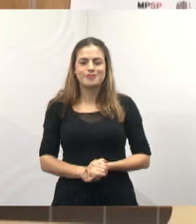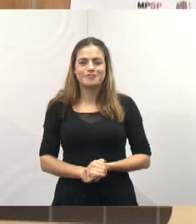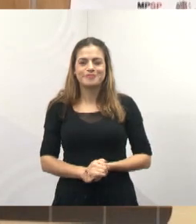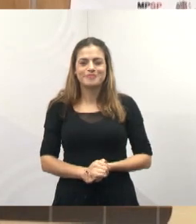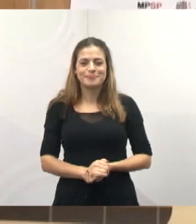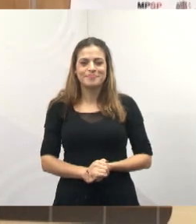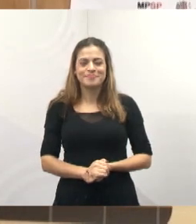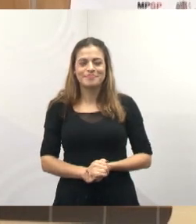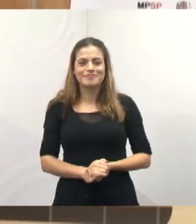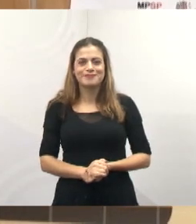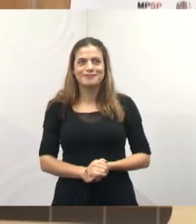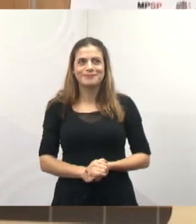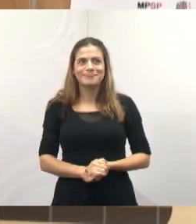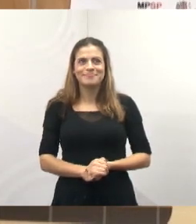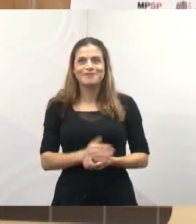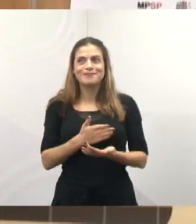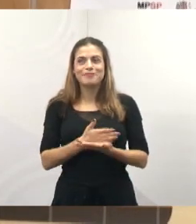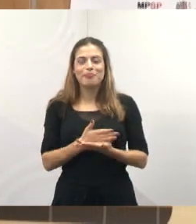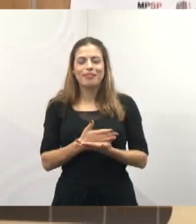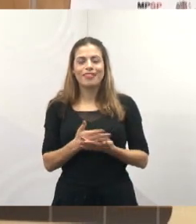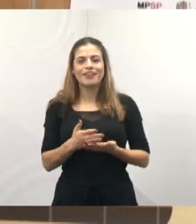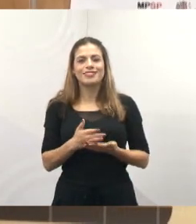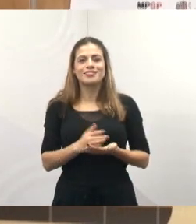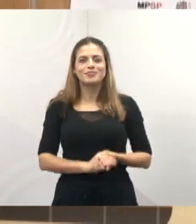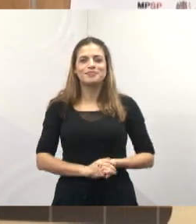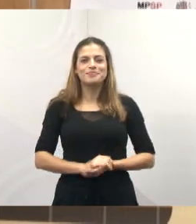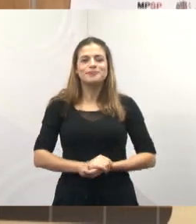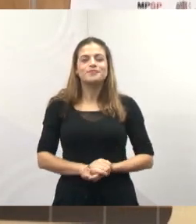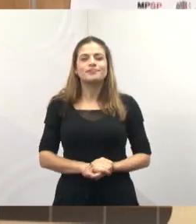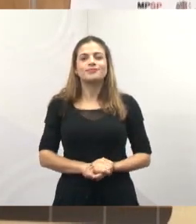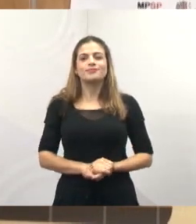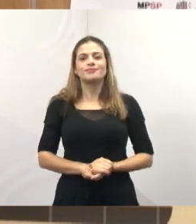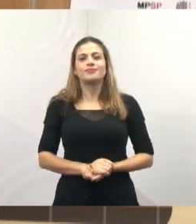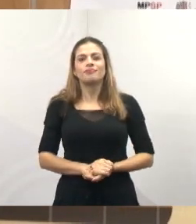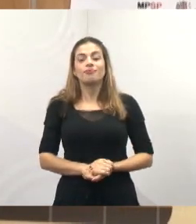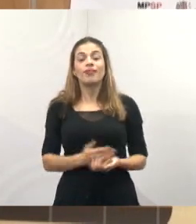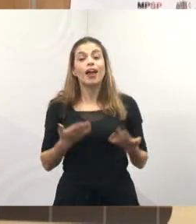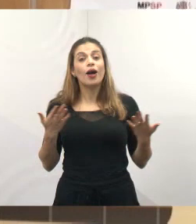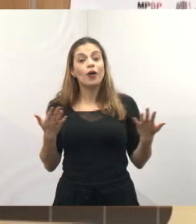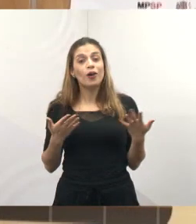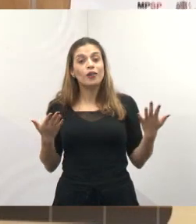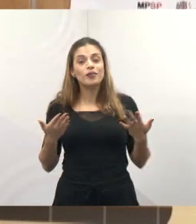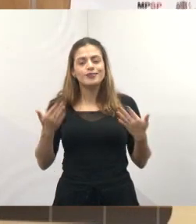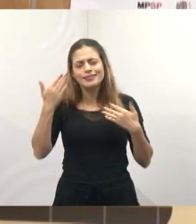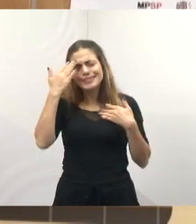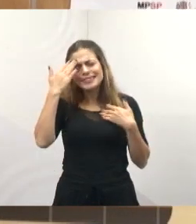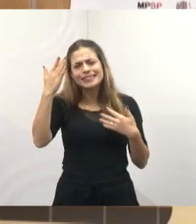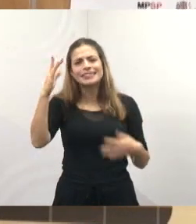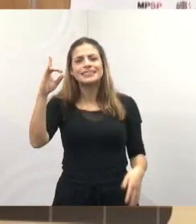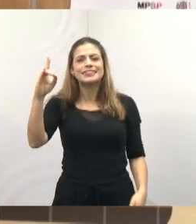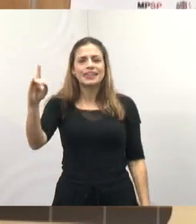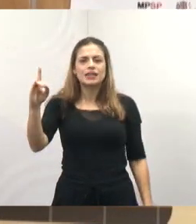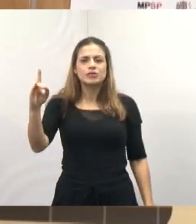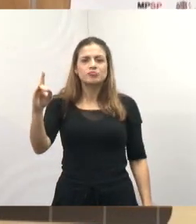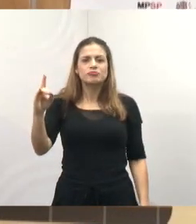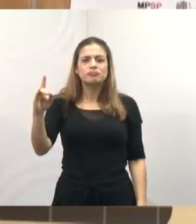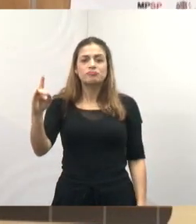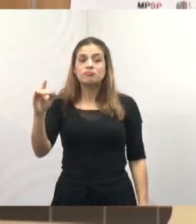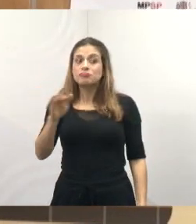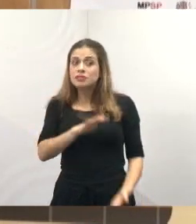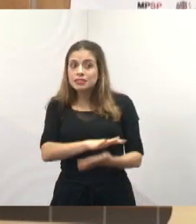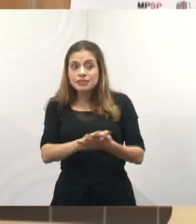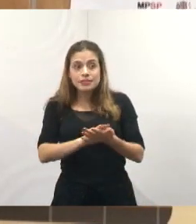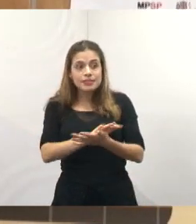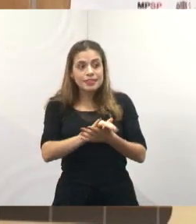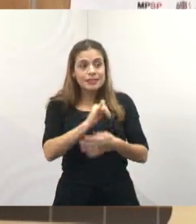administração de Isaías Santana desde quando começou. E aí, hoje, graças a Deus, não tem nada a falar do